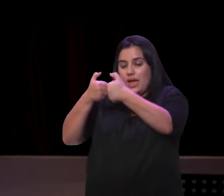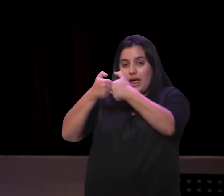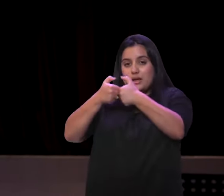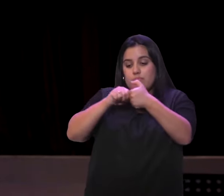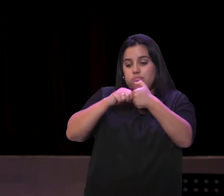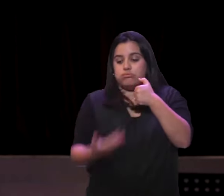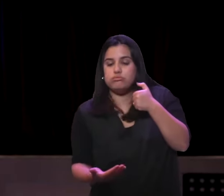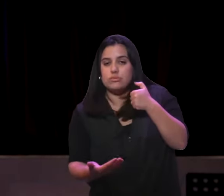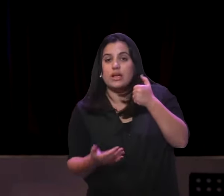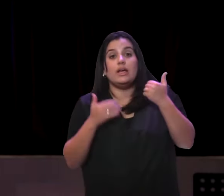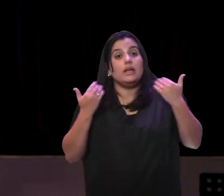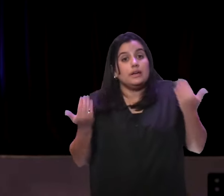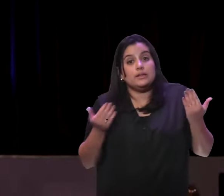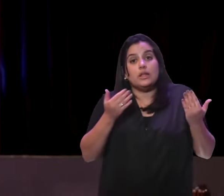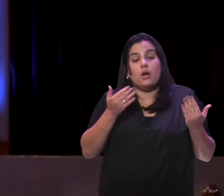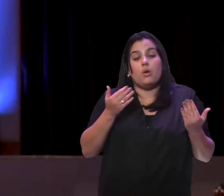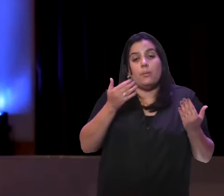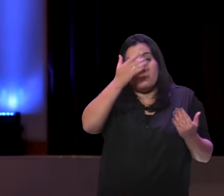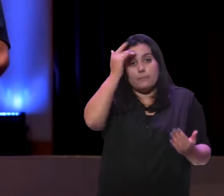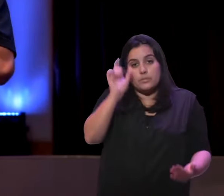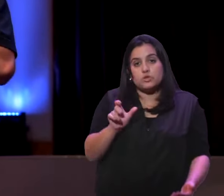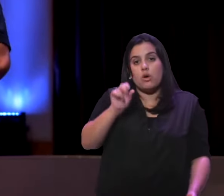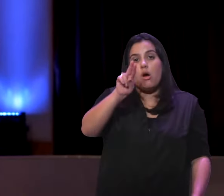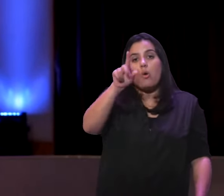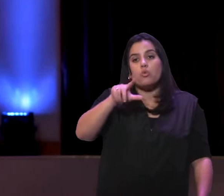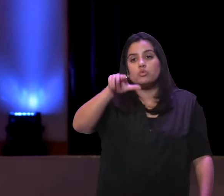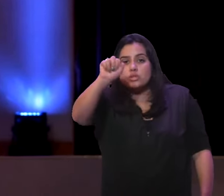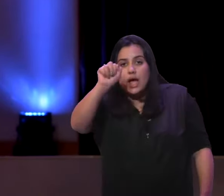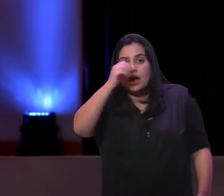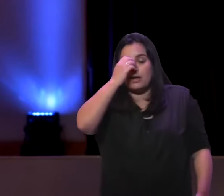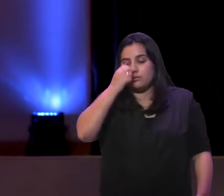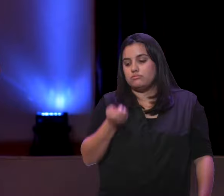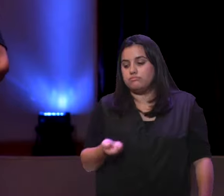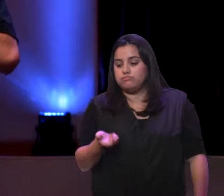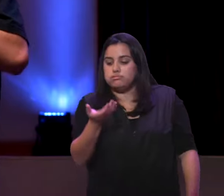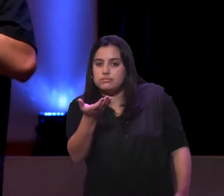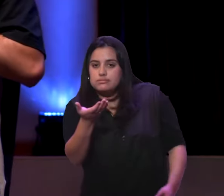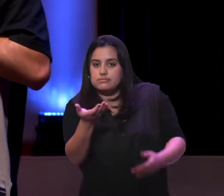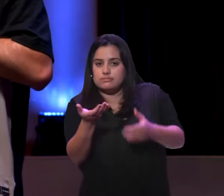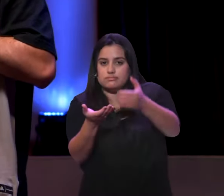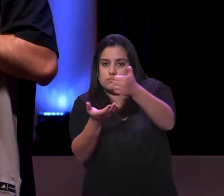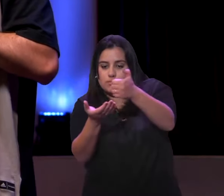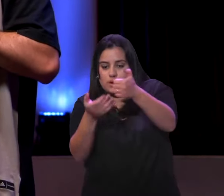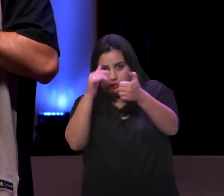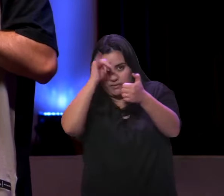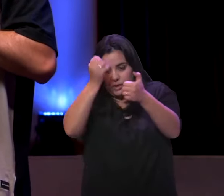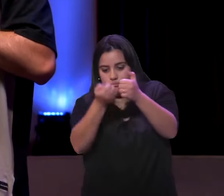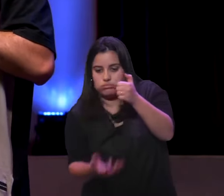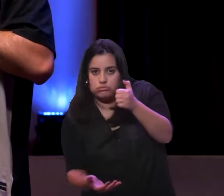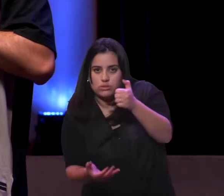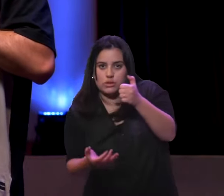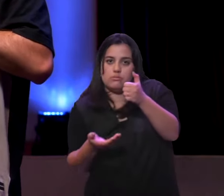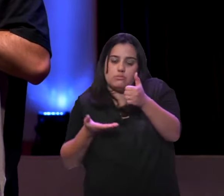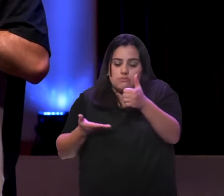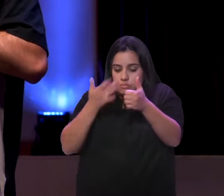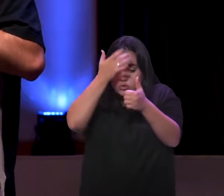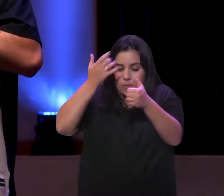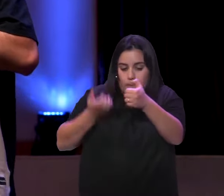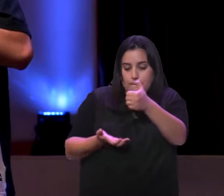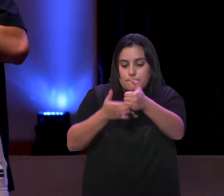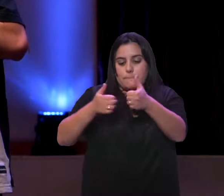mão e toca na arca para segurar, para não deixar a arca cair no chão. E aí a Bíblia